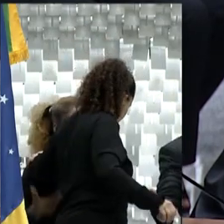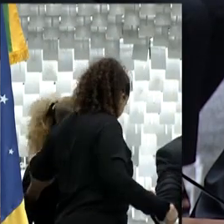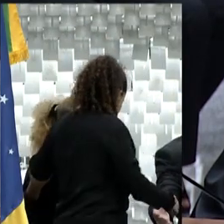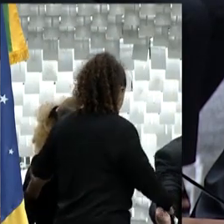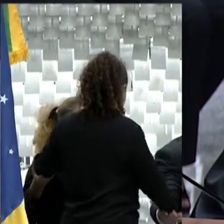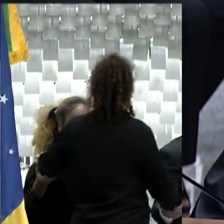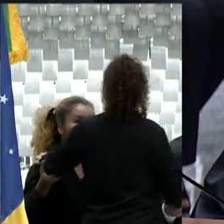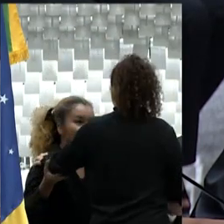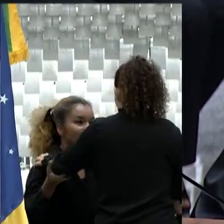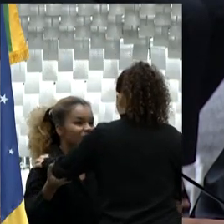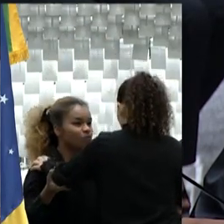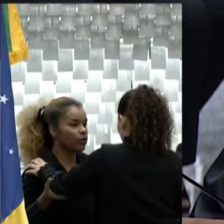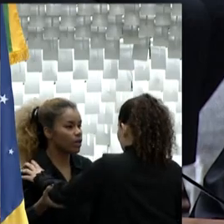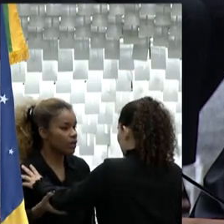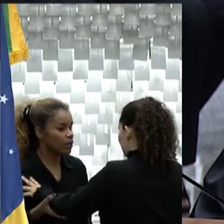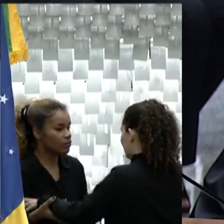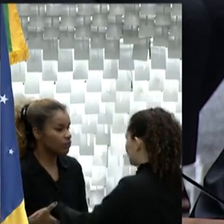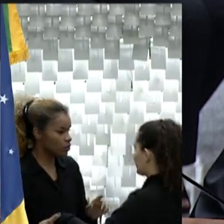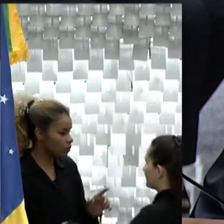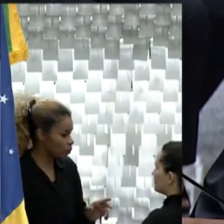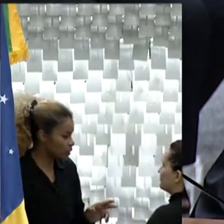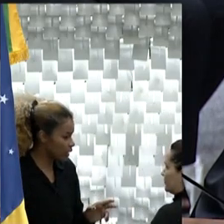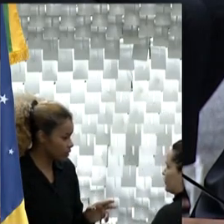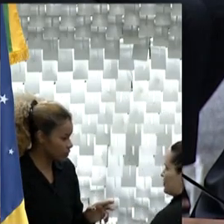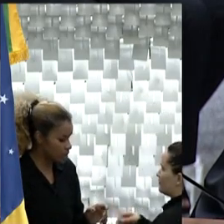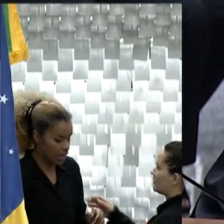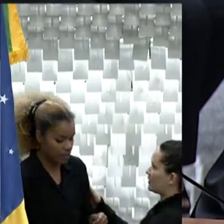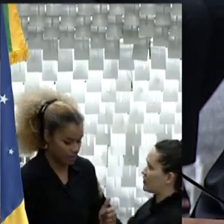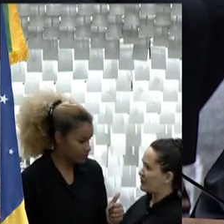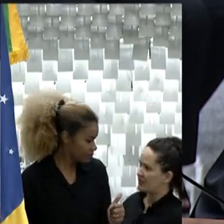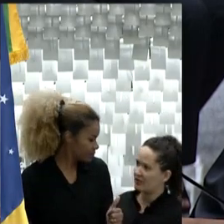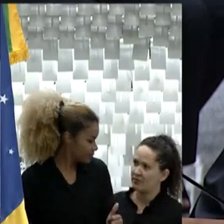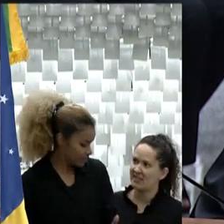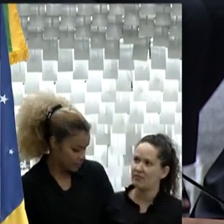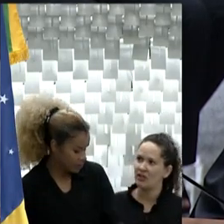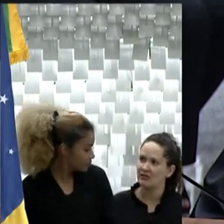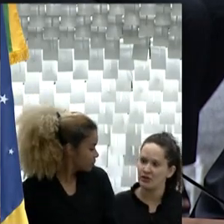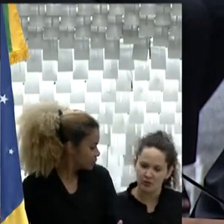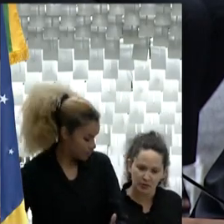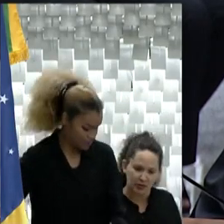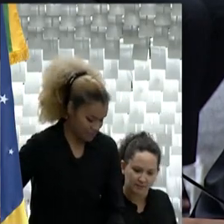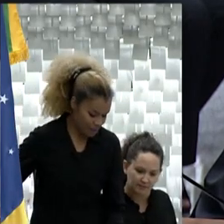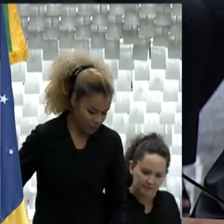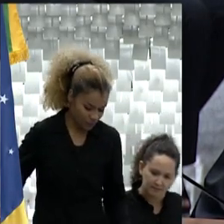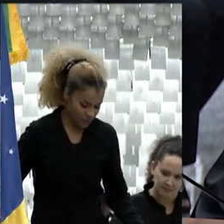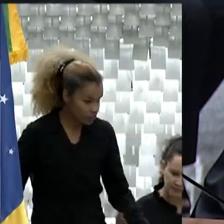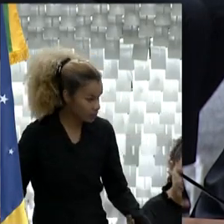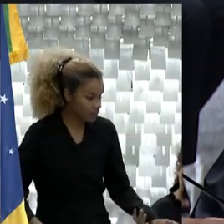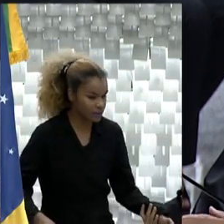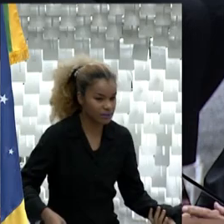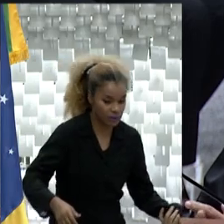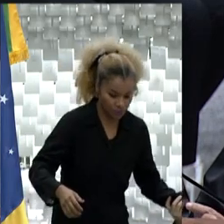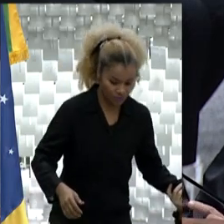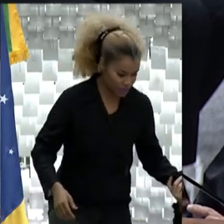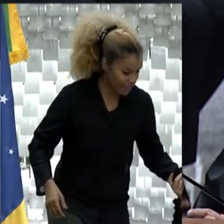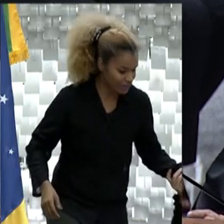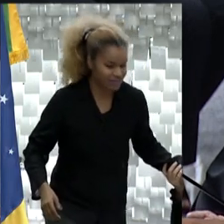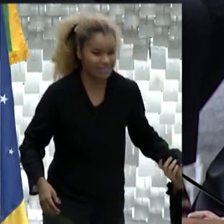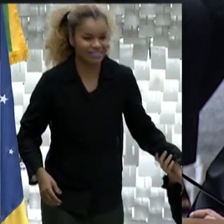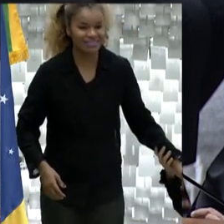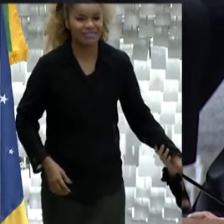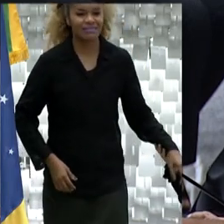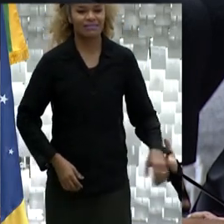representativo sopro de gente da cidade e do campo. Há empresas, instituições, há